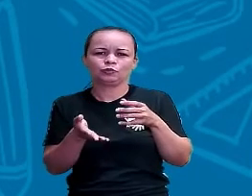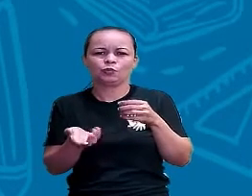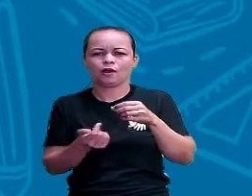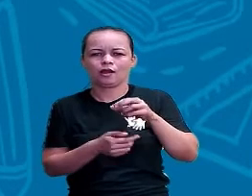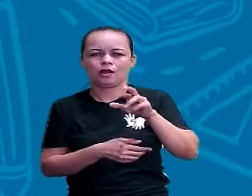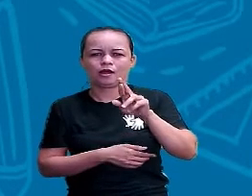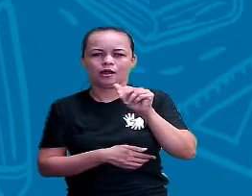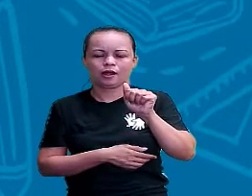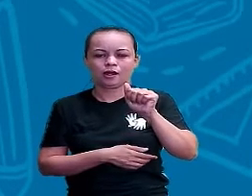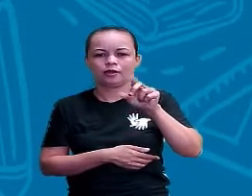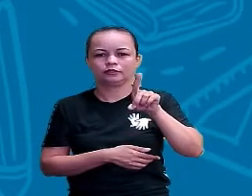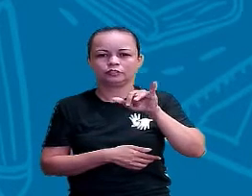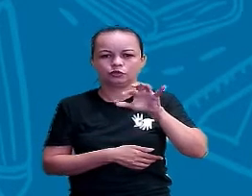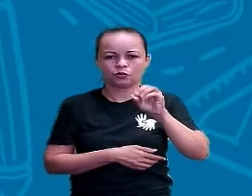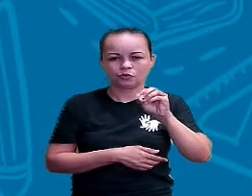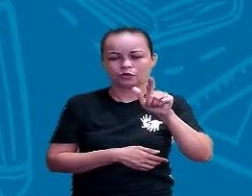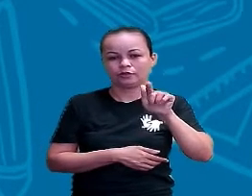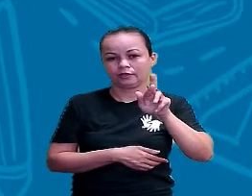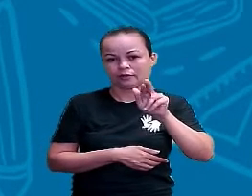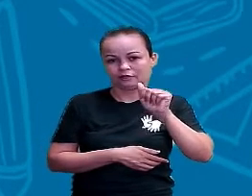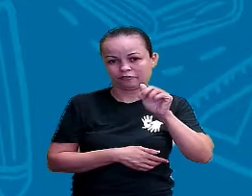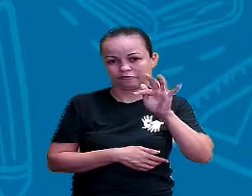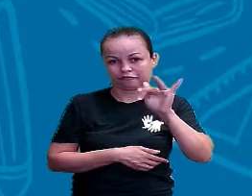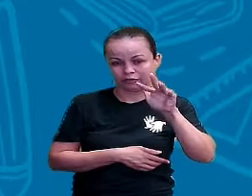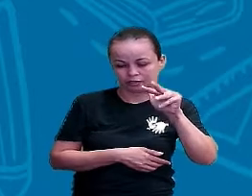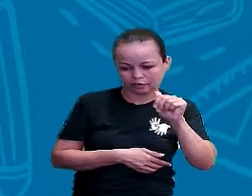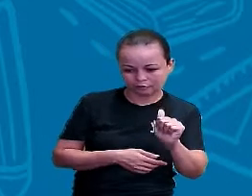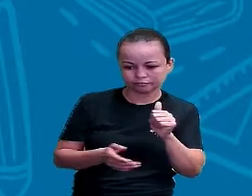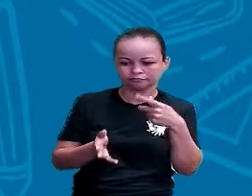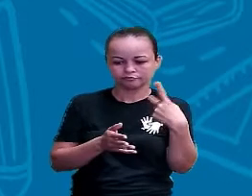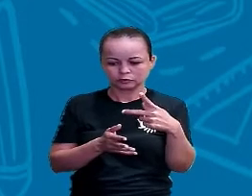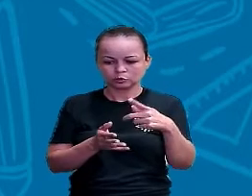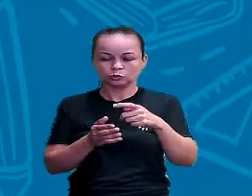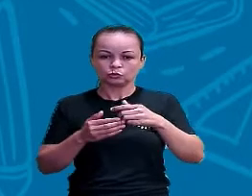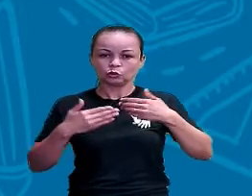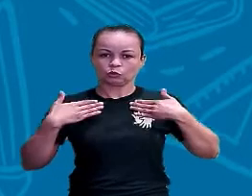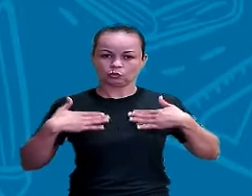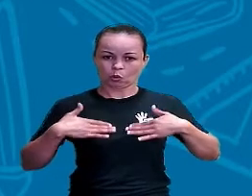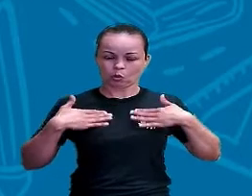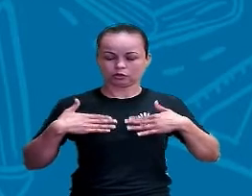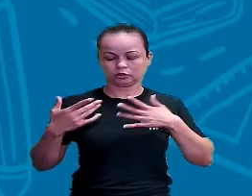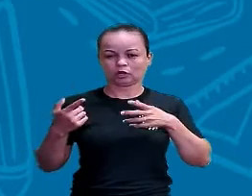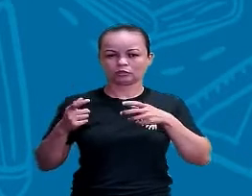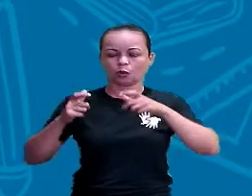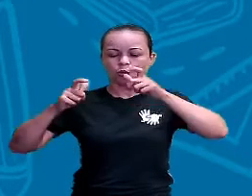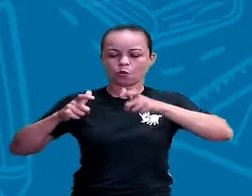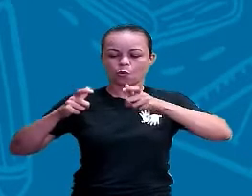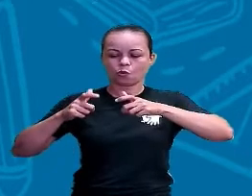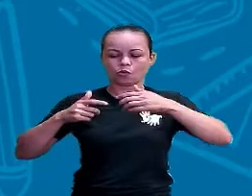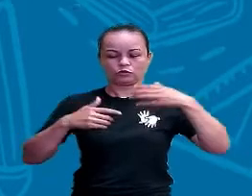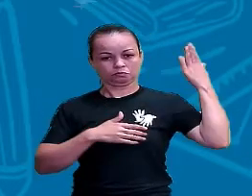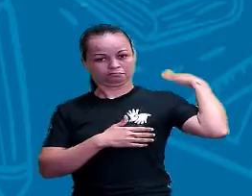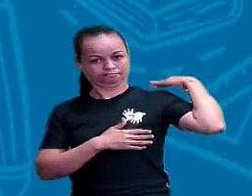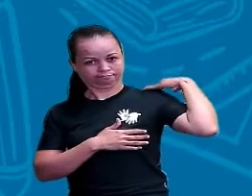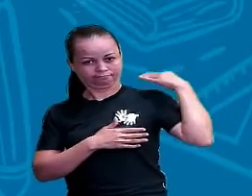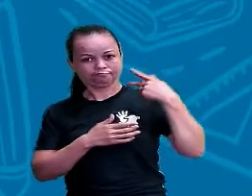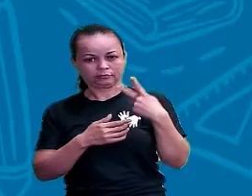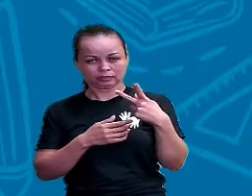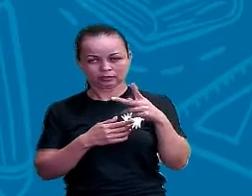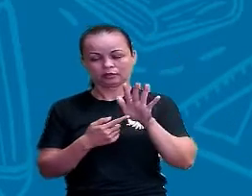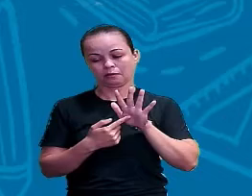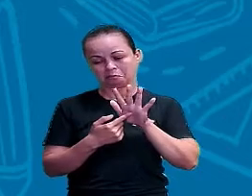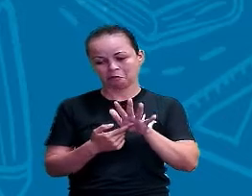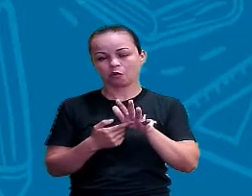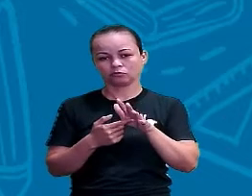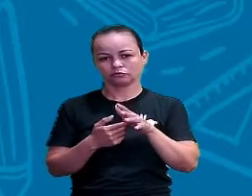né, do tórax, né, onde a gente vai ver justamente onde está localizado os nossos pulmões, né, e ver quanto desses pulmões está